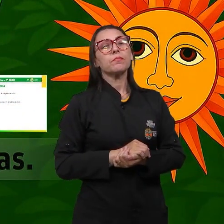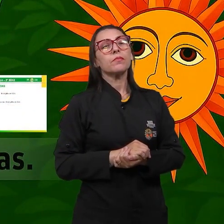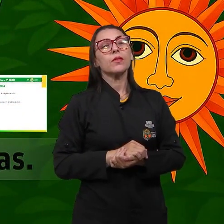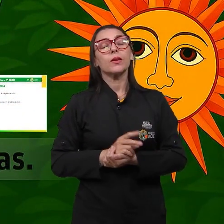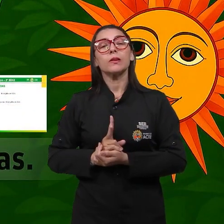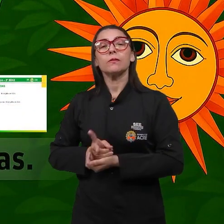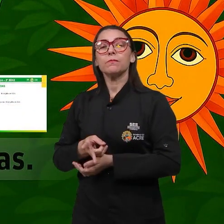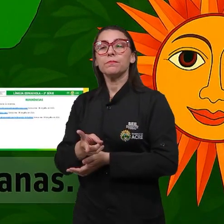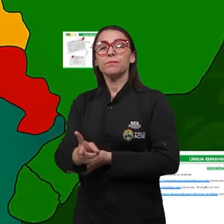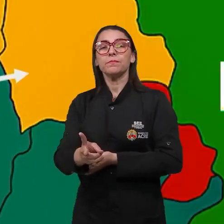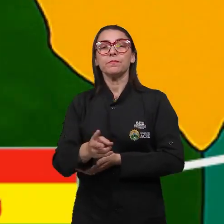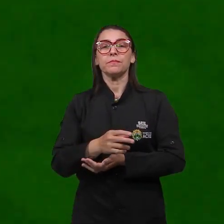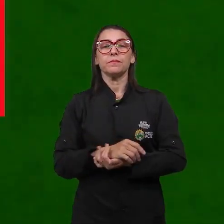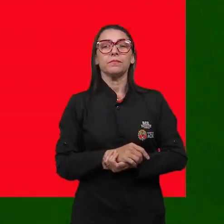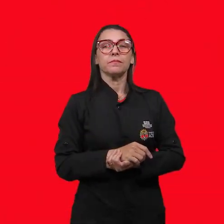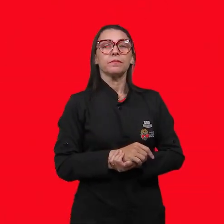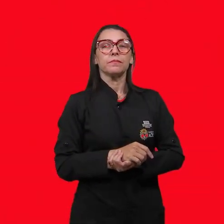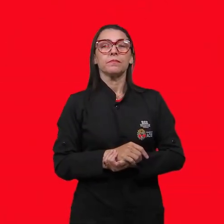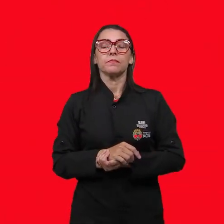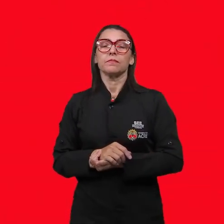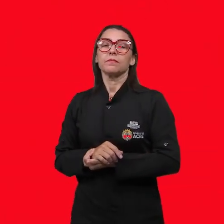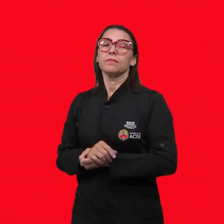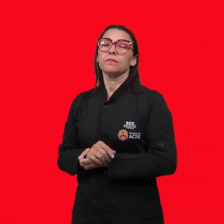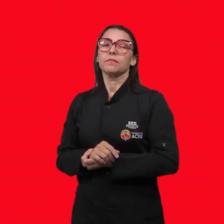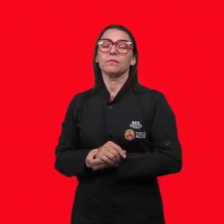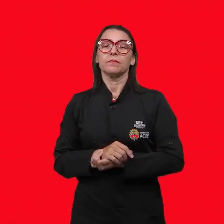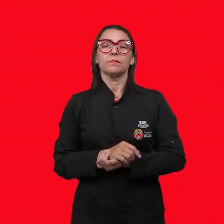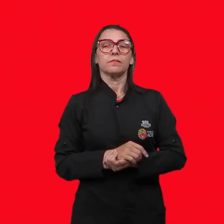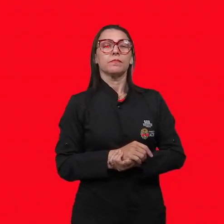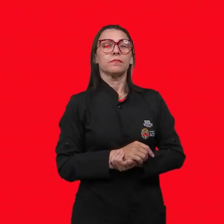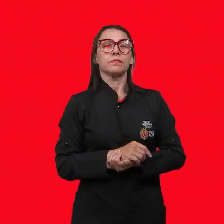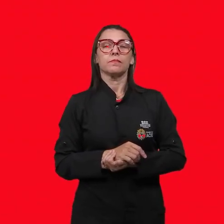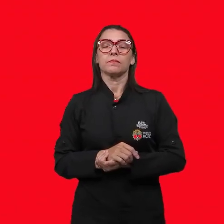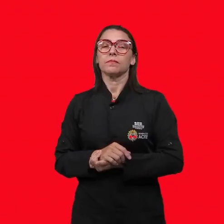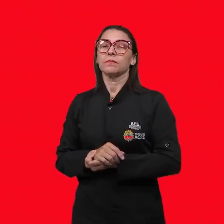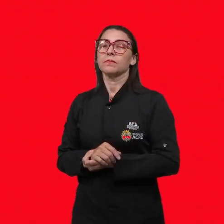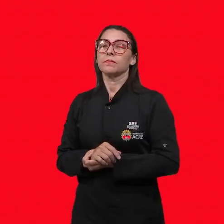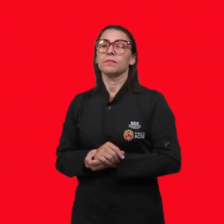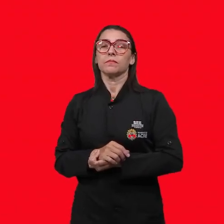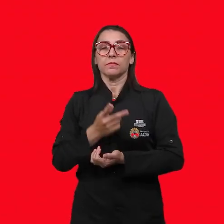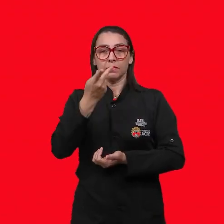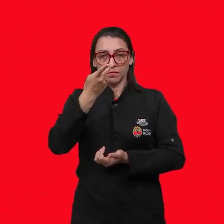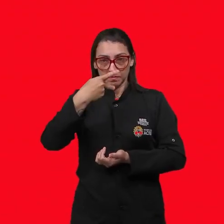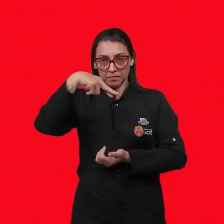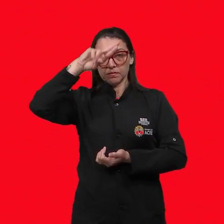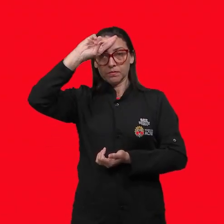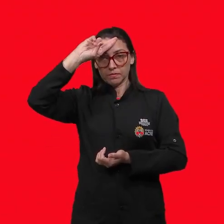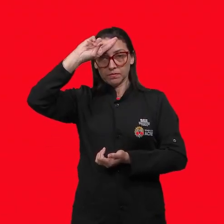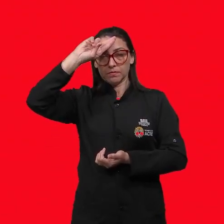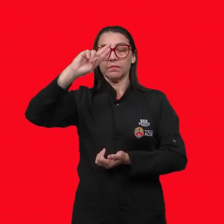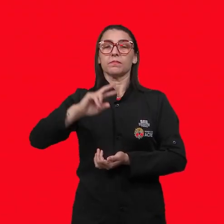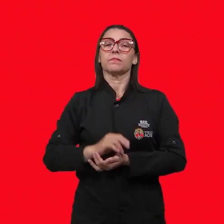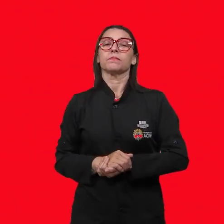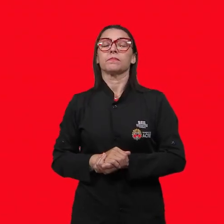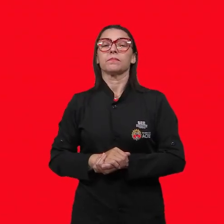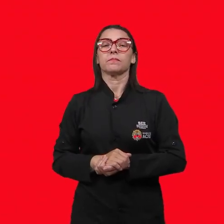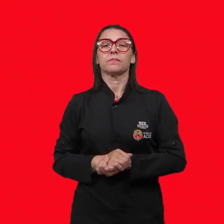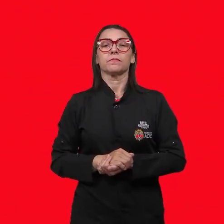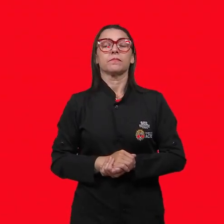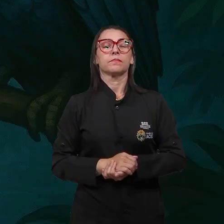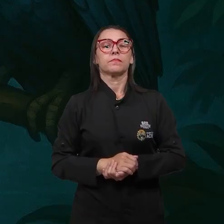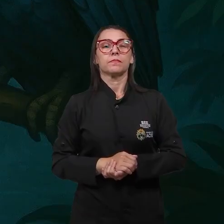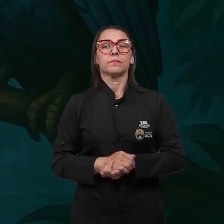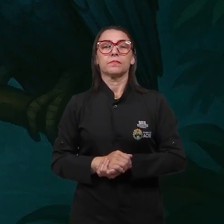Dando continuidade, vamos explorar aqui uma lenda agora do Peru, né? No Peru tem